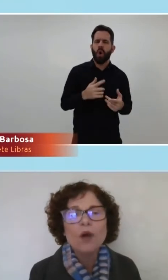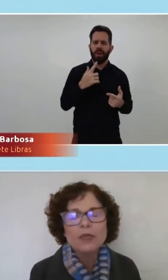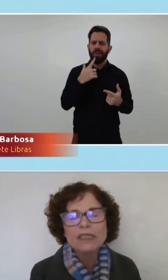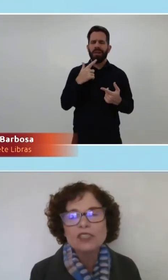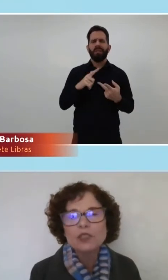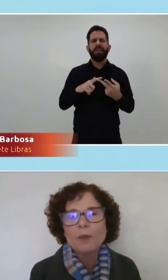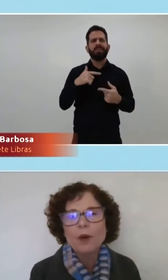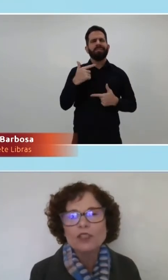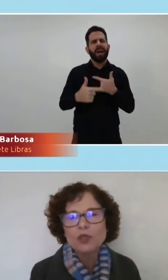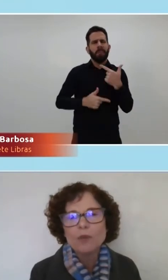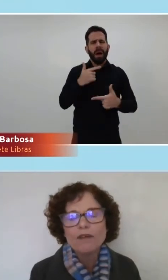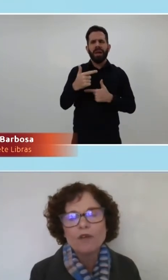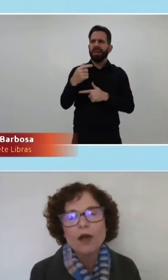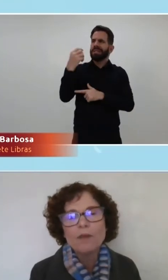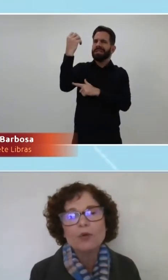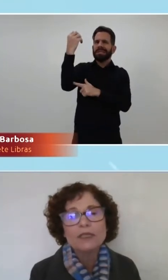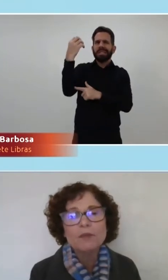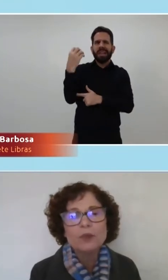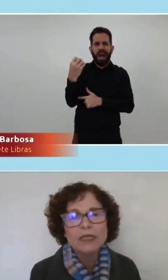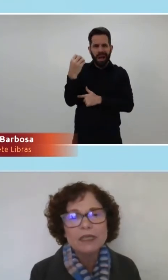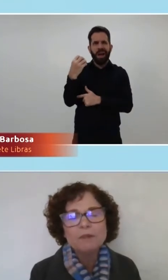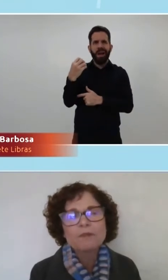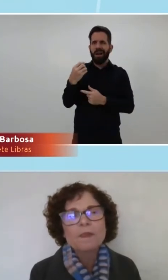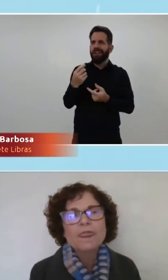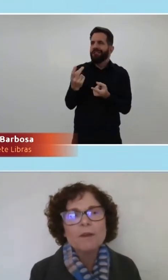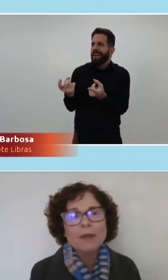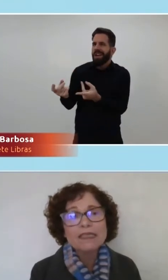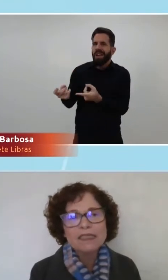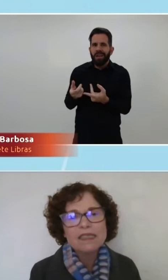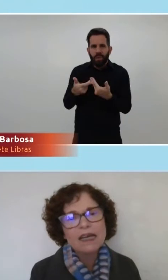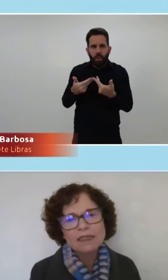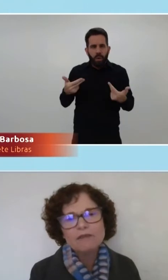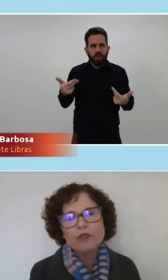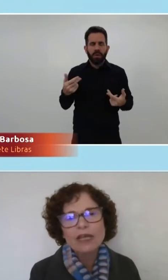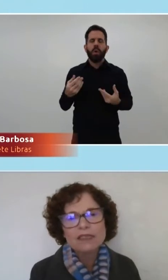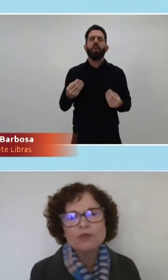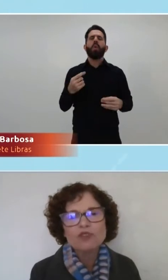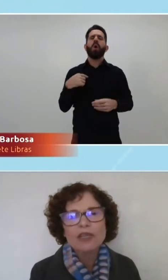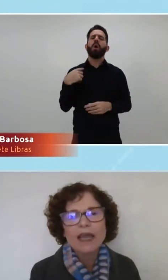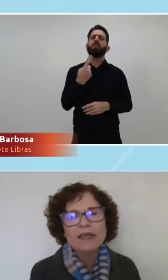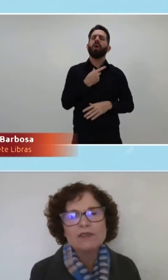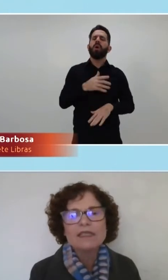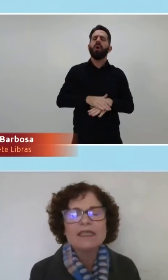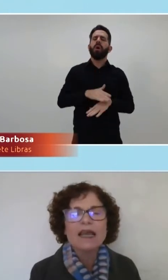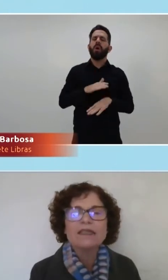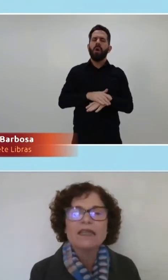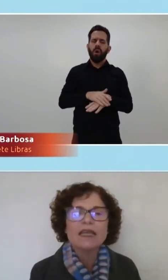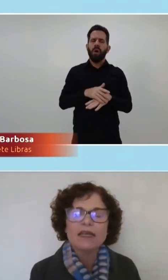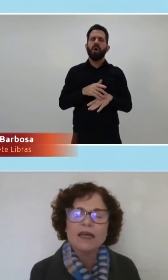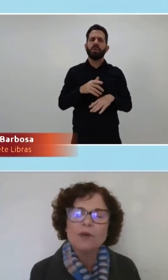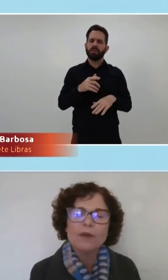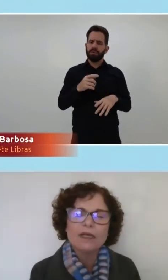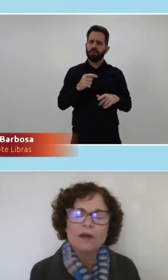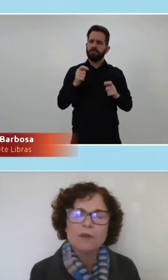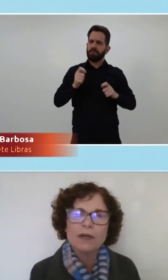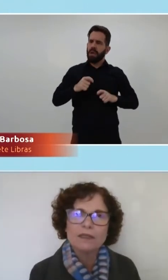então como que a gente pode, de alguma forma, contribuir para cessar essa violação de direitos e que ela tenha,